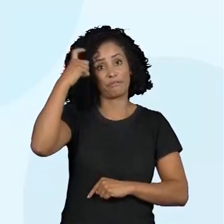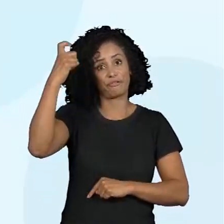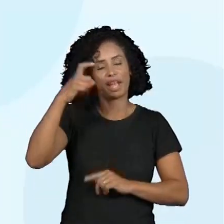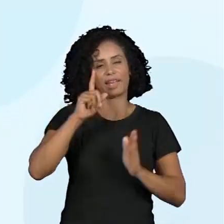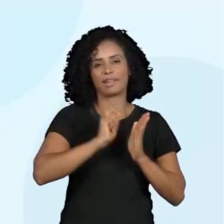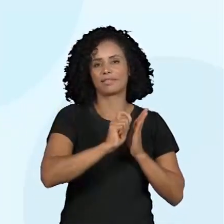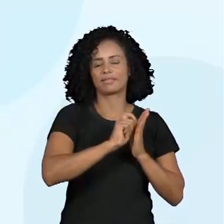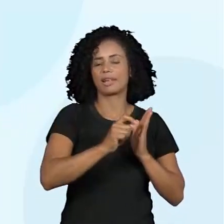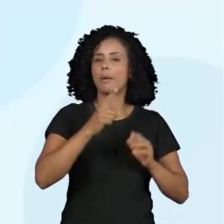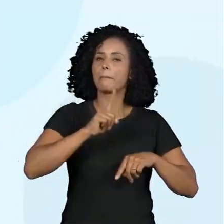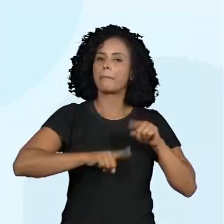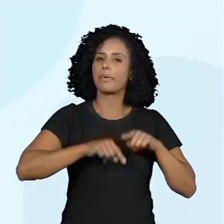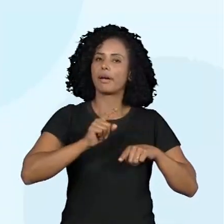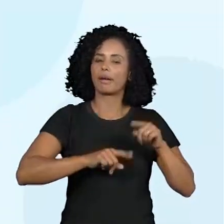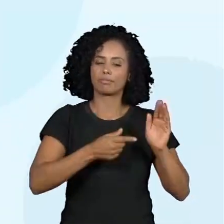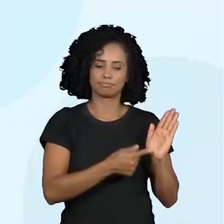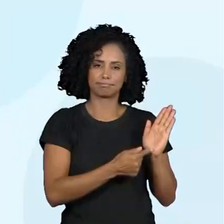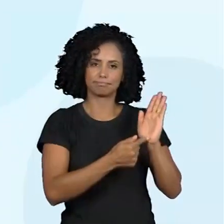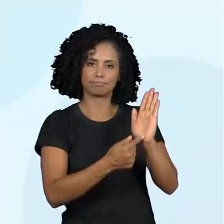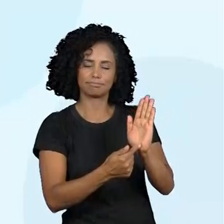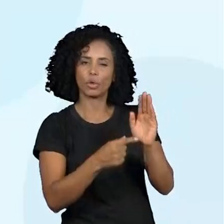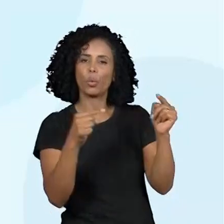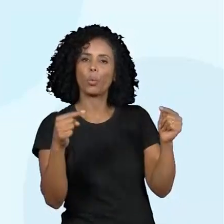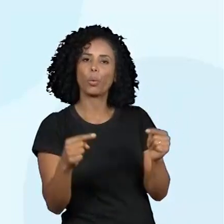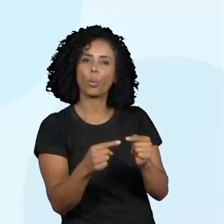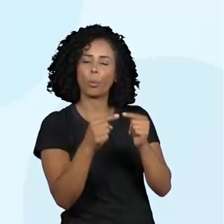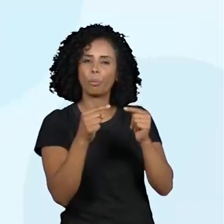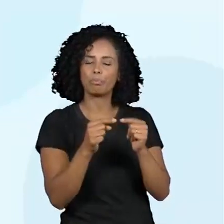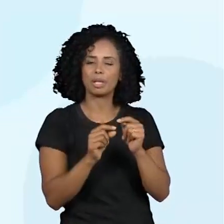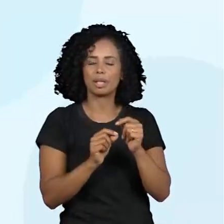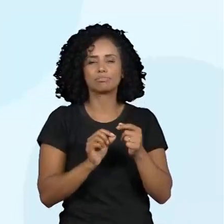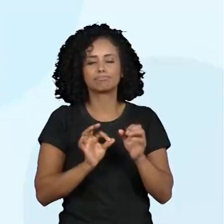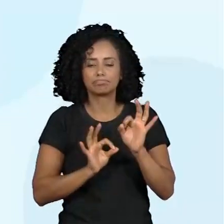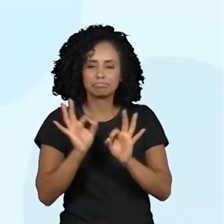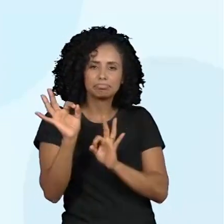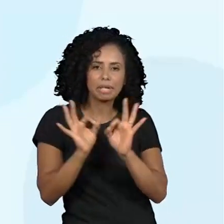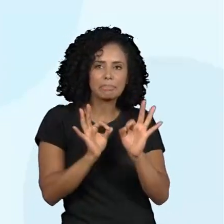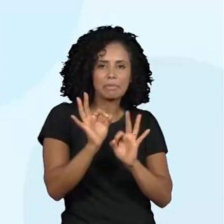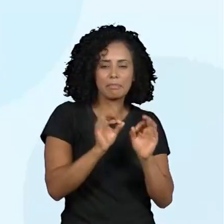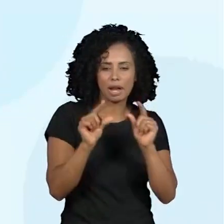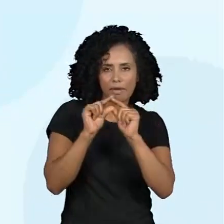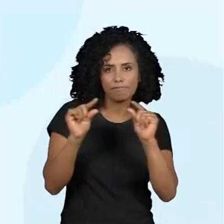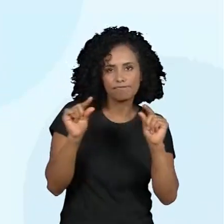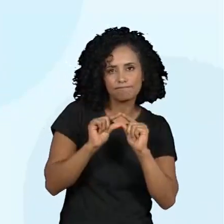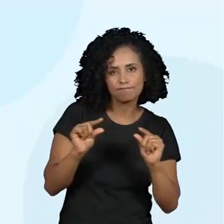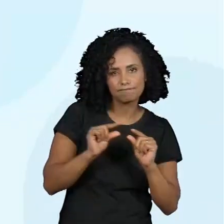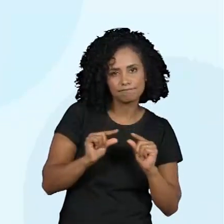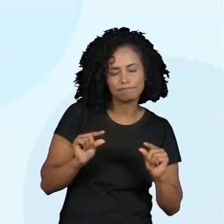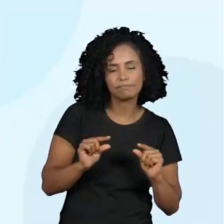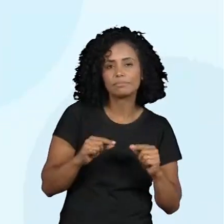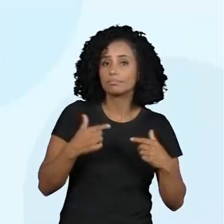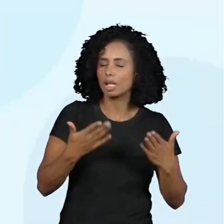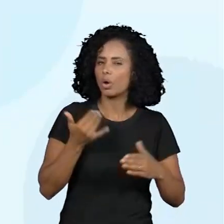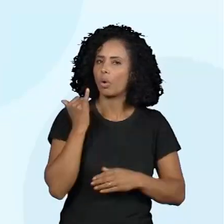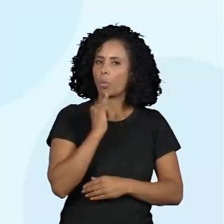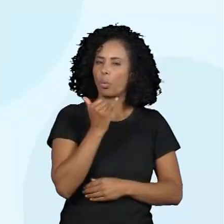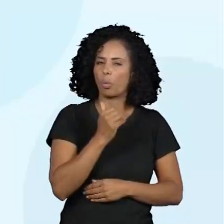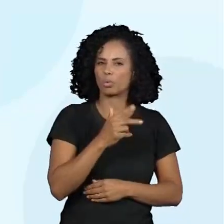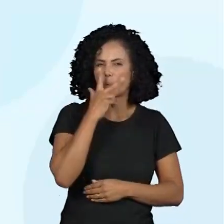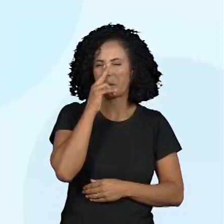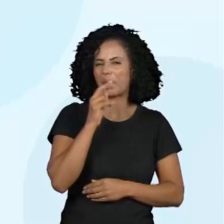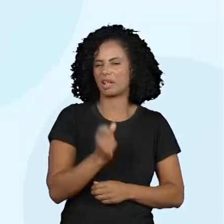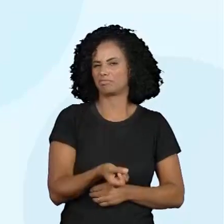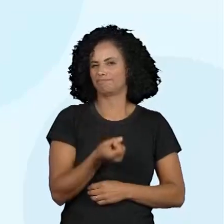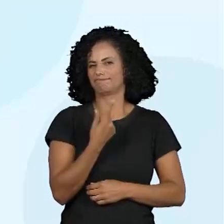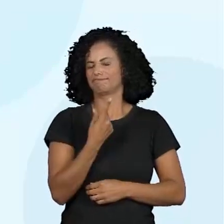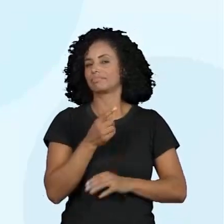alguns objetos que farão parte desta construção. Nosso conto poderá ficar meio maluco.